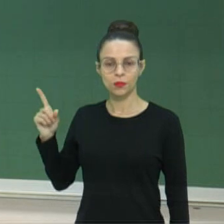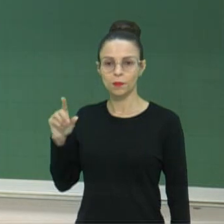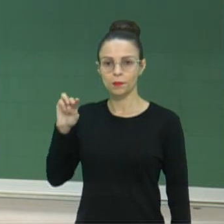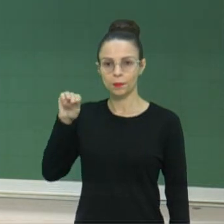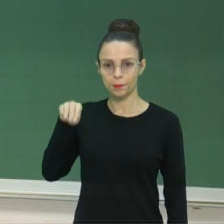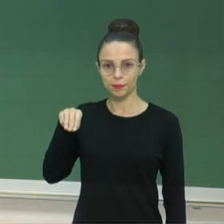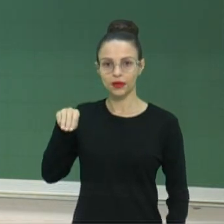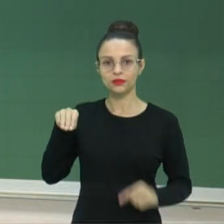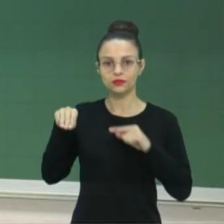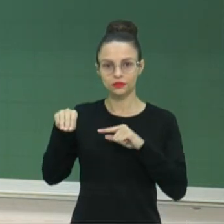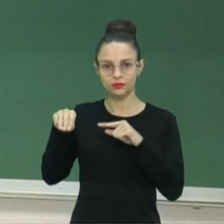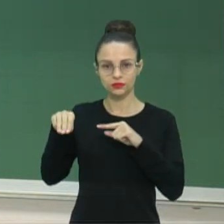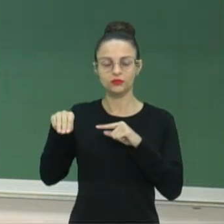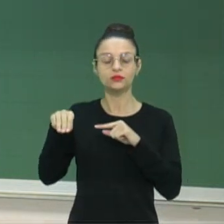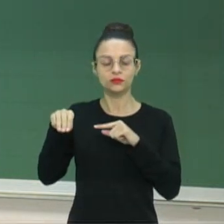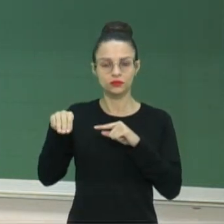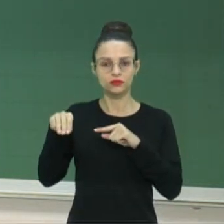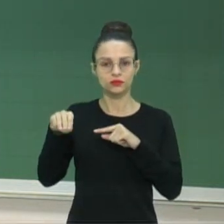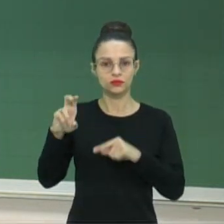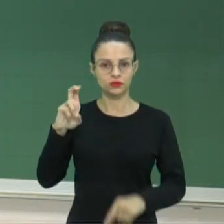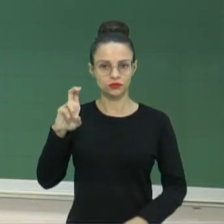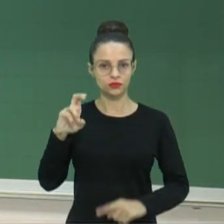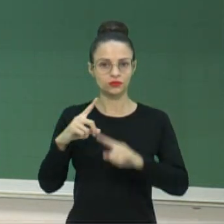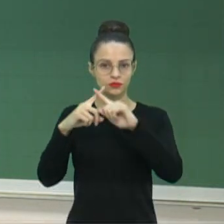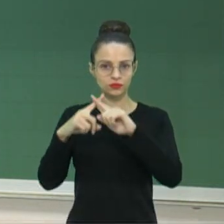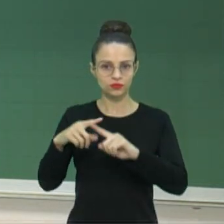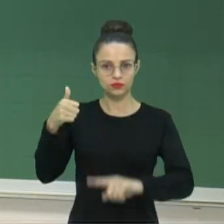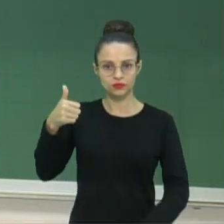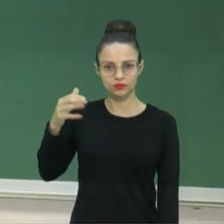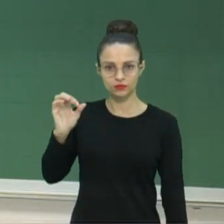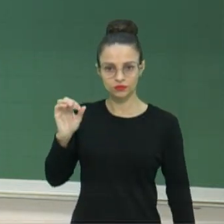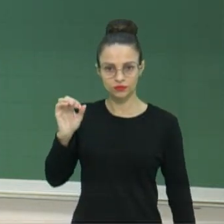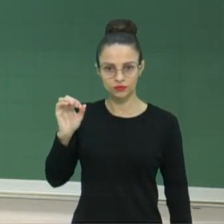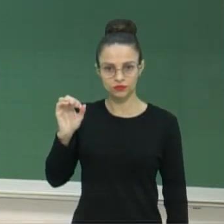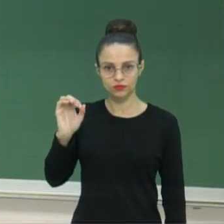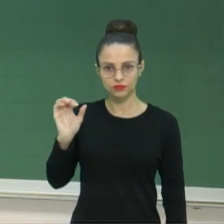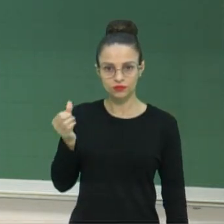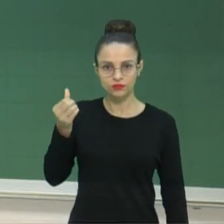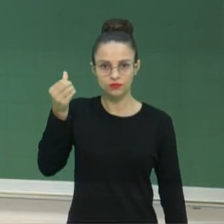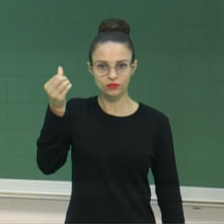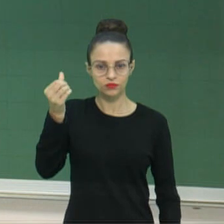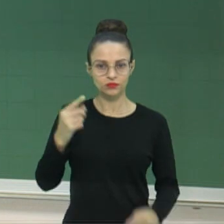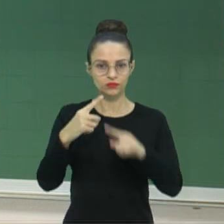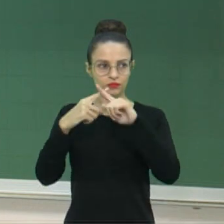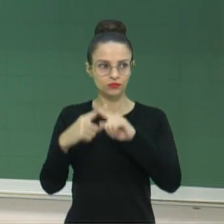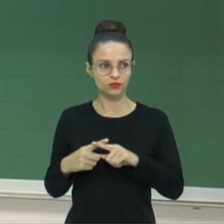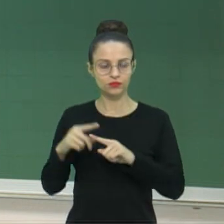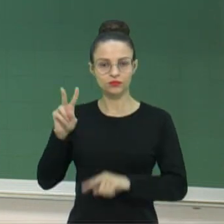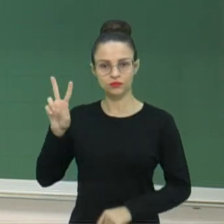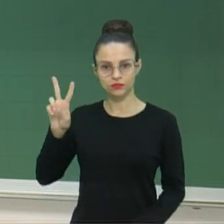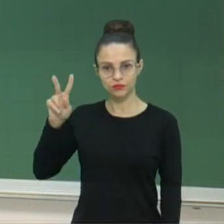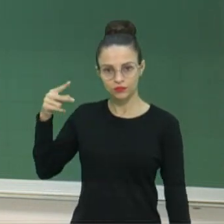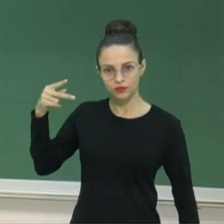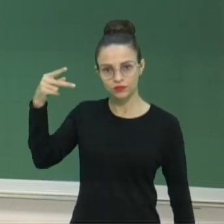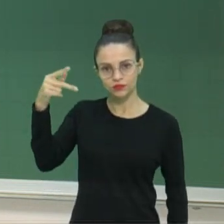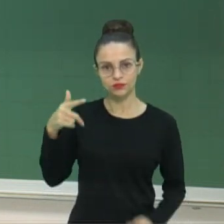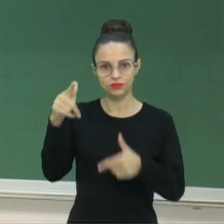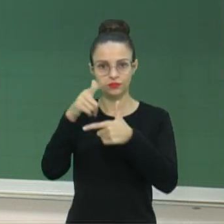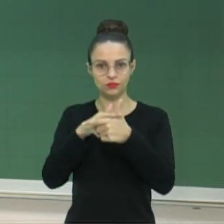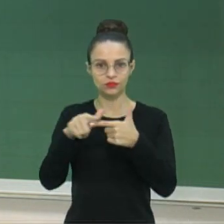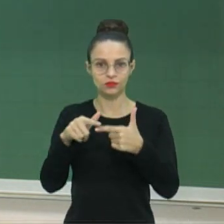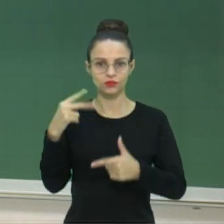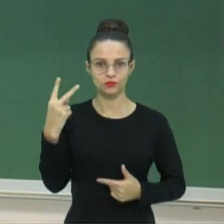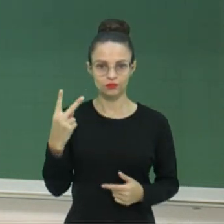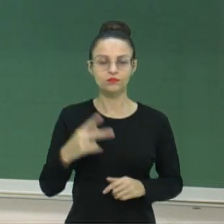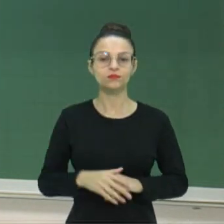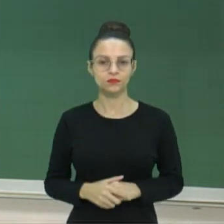é 5 vezes 10 na sexta, vezes V ao quadrado, dividido por 2,